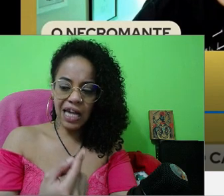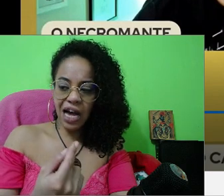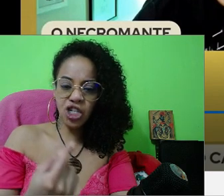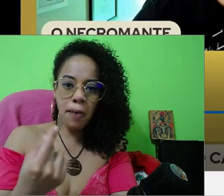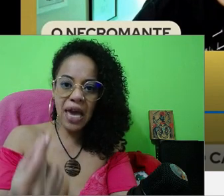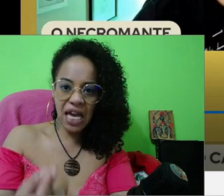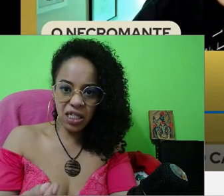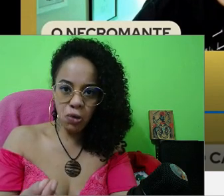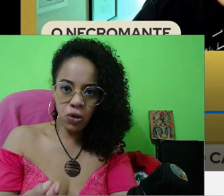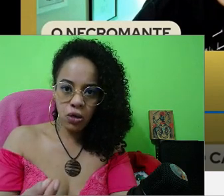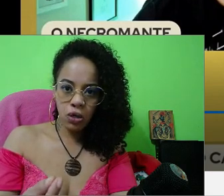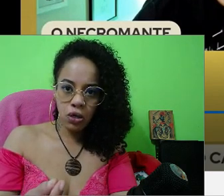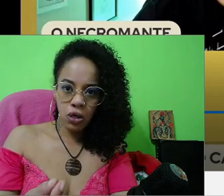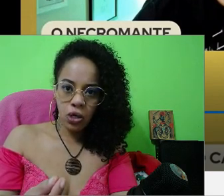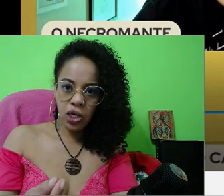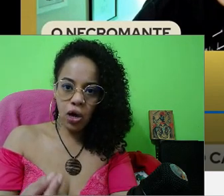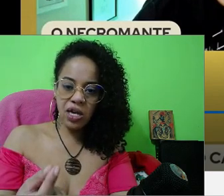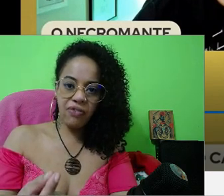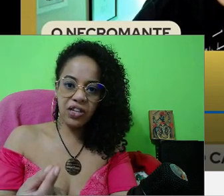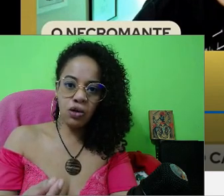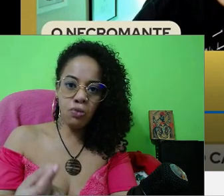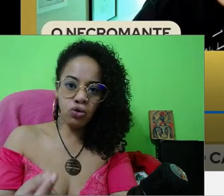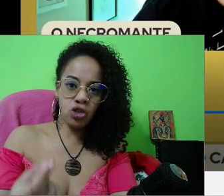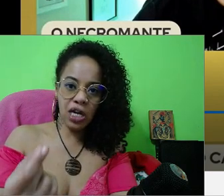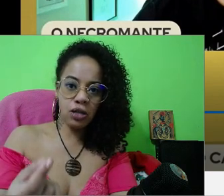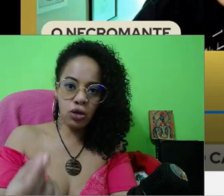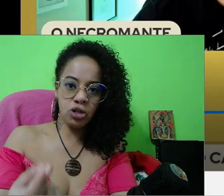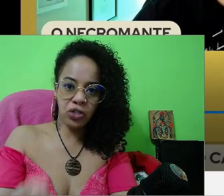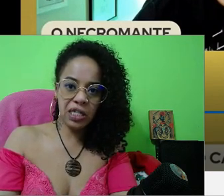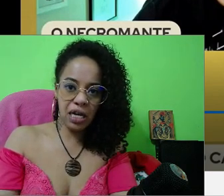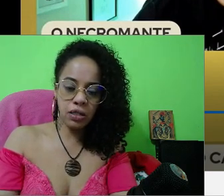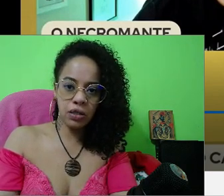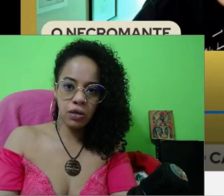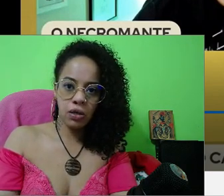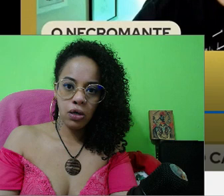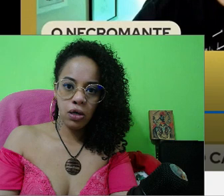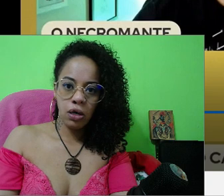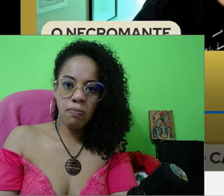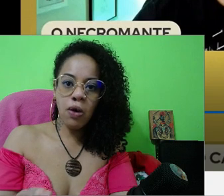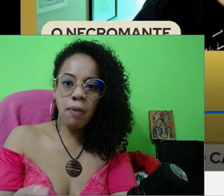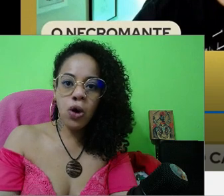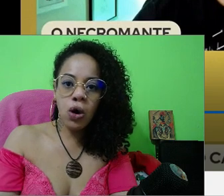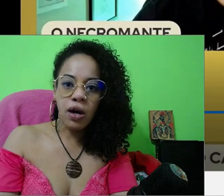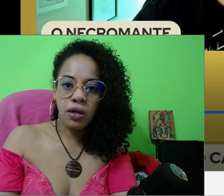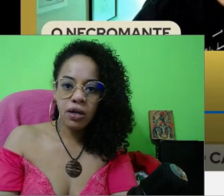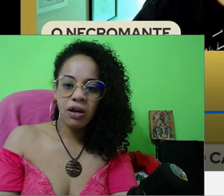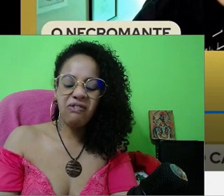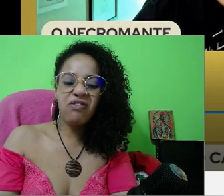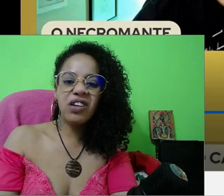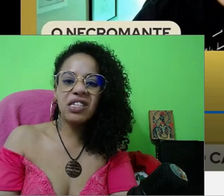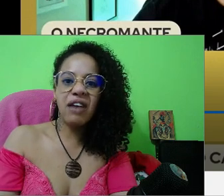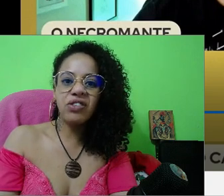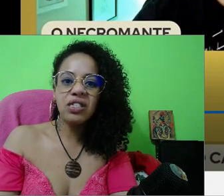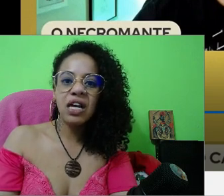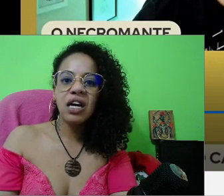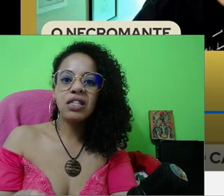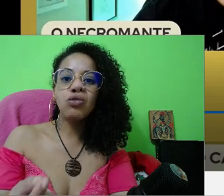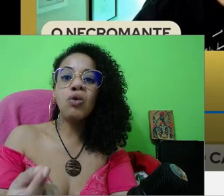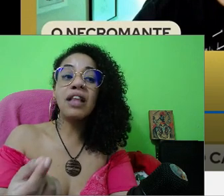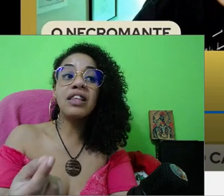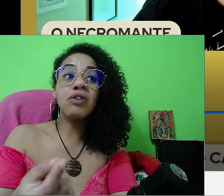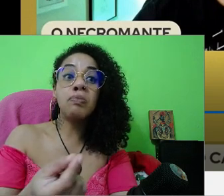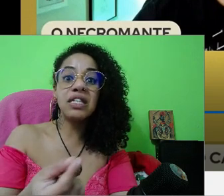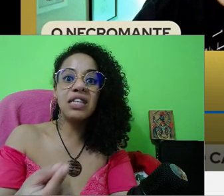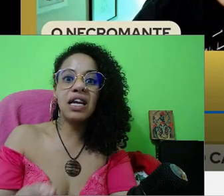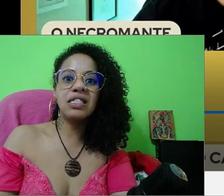você acha mesmo que eu ia fazer o mundo girar em torno de vocês meu amor vai ver as lives